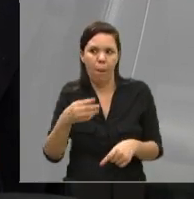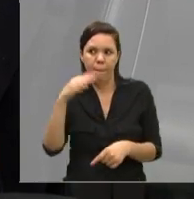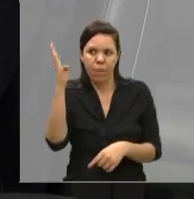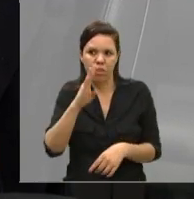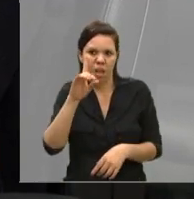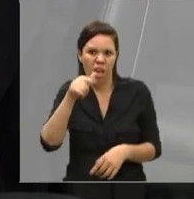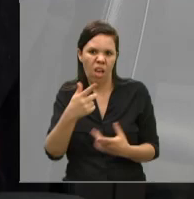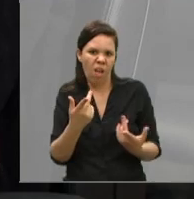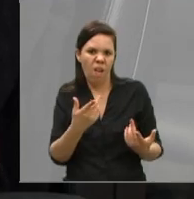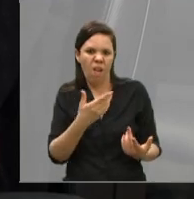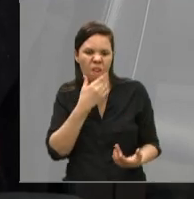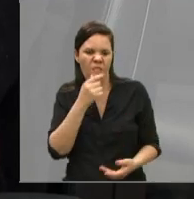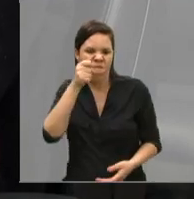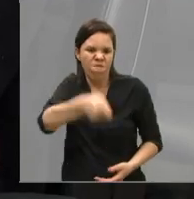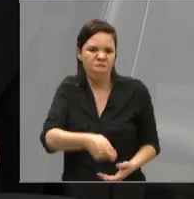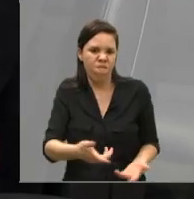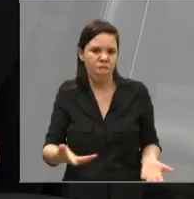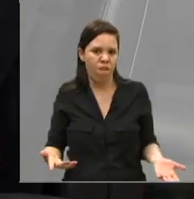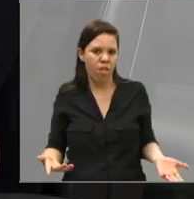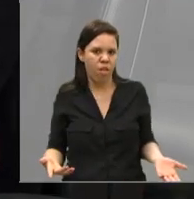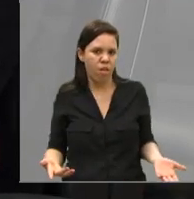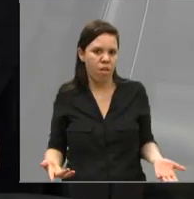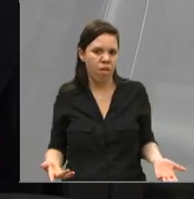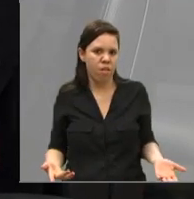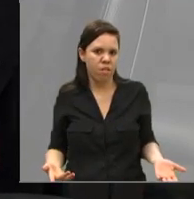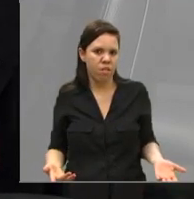uma história patriarcal, que não apenas